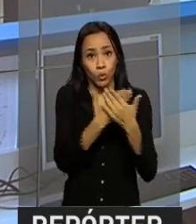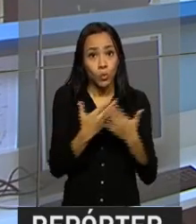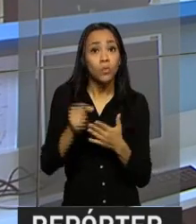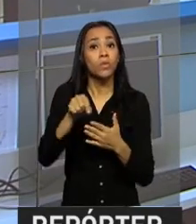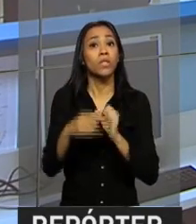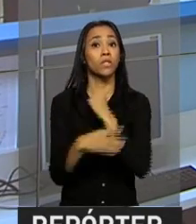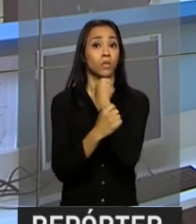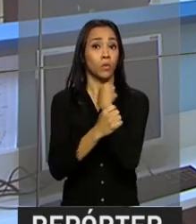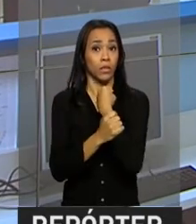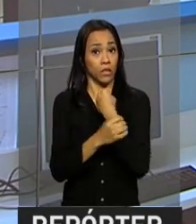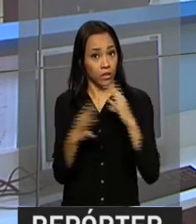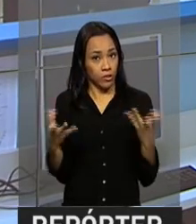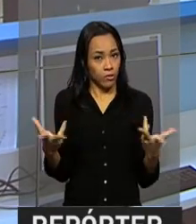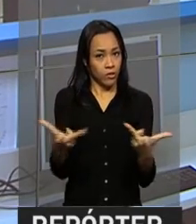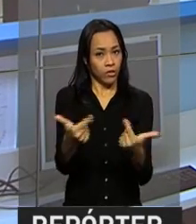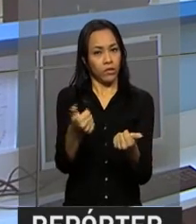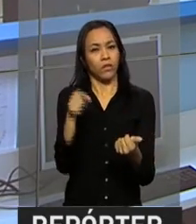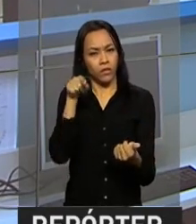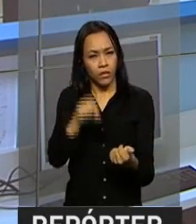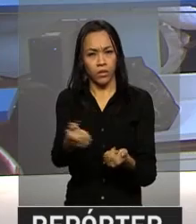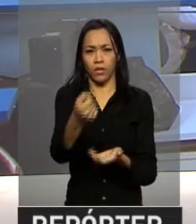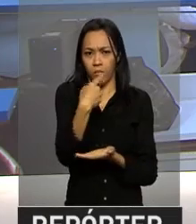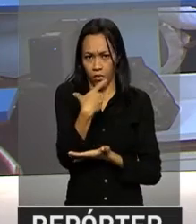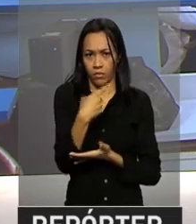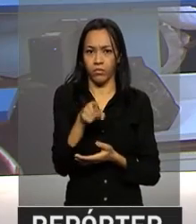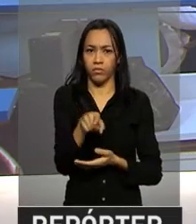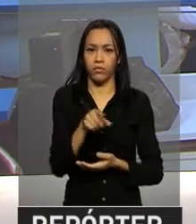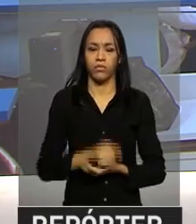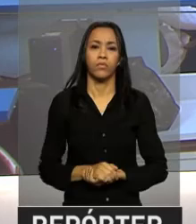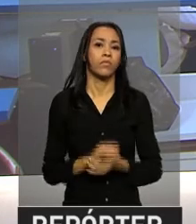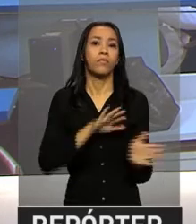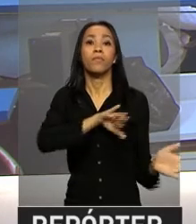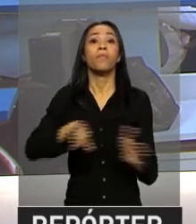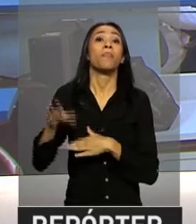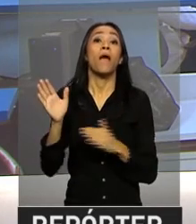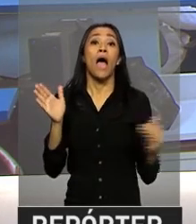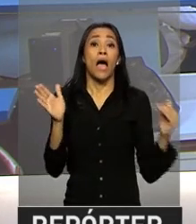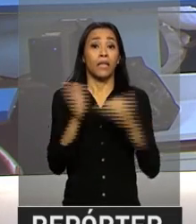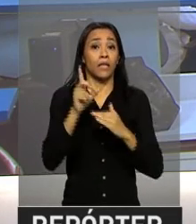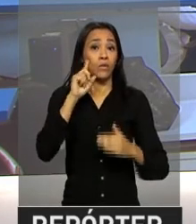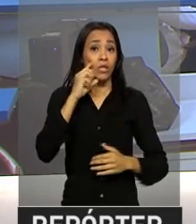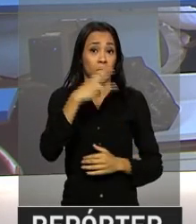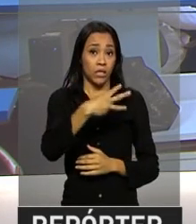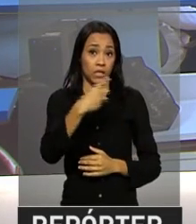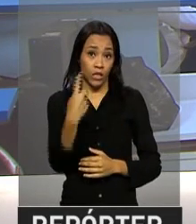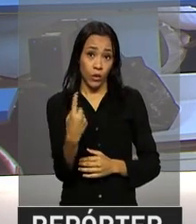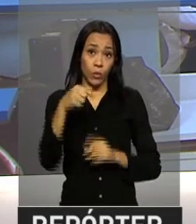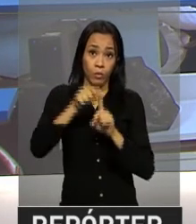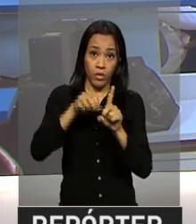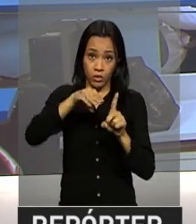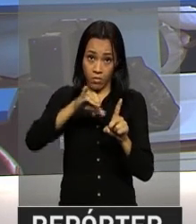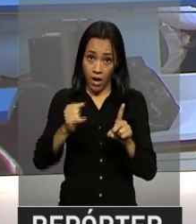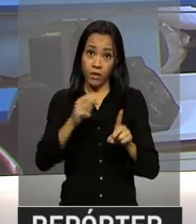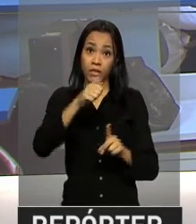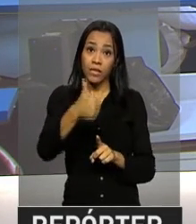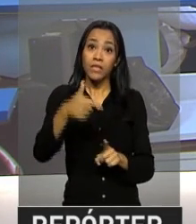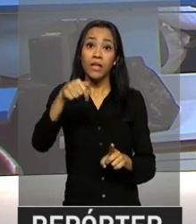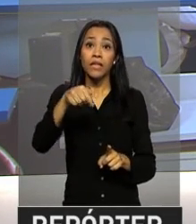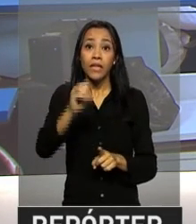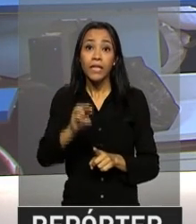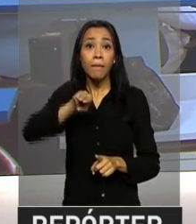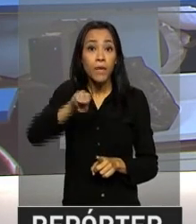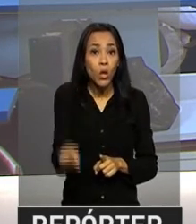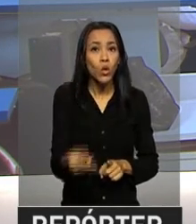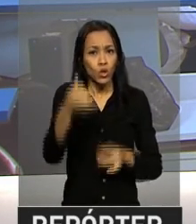segurança e a eficácia da substância. Até o dia 31 de maio, cerca de 170 milhões de cabeças